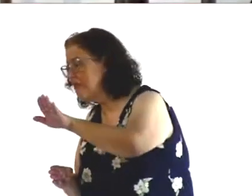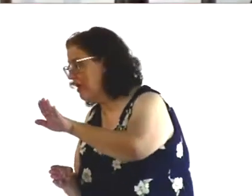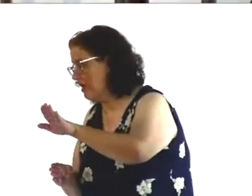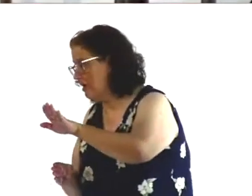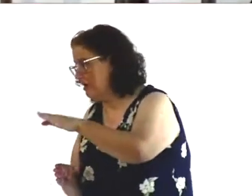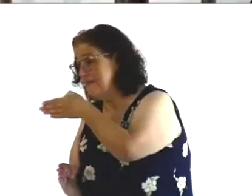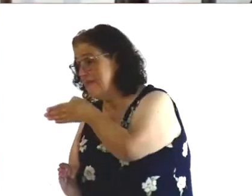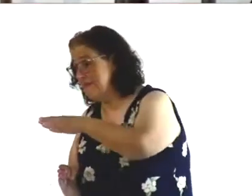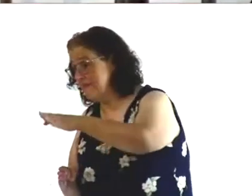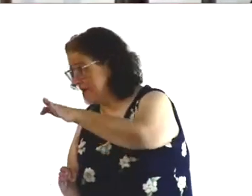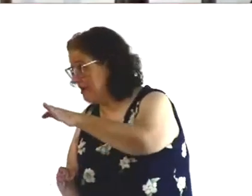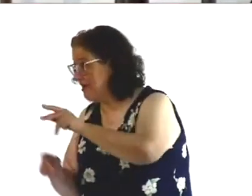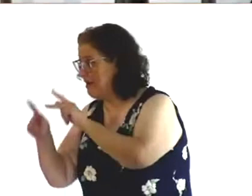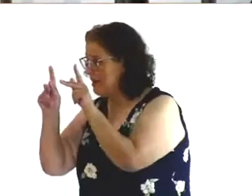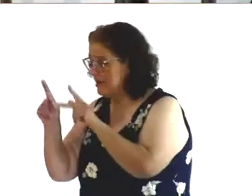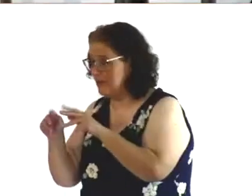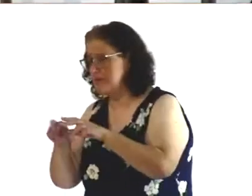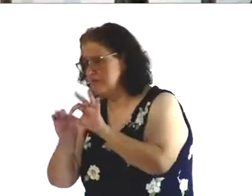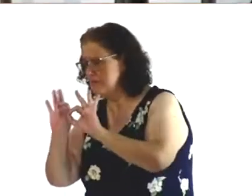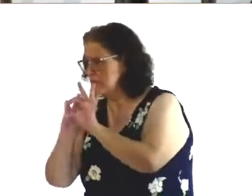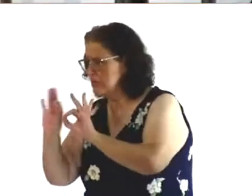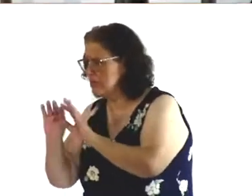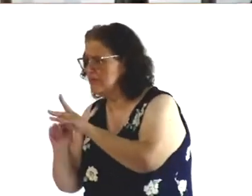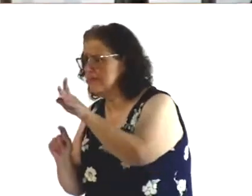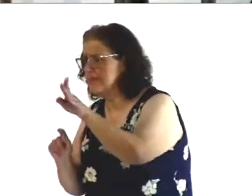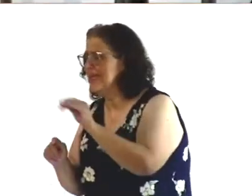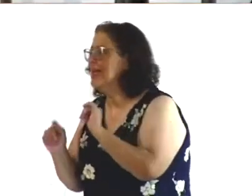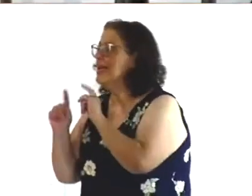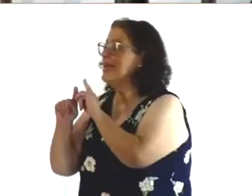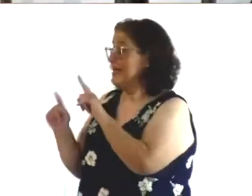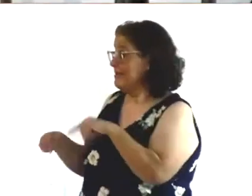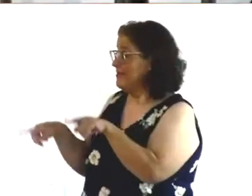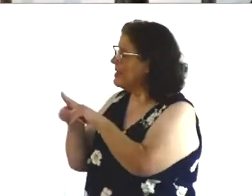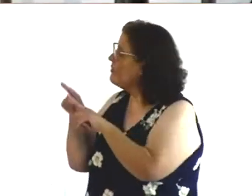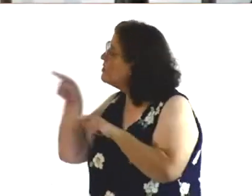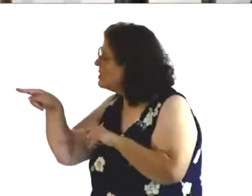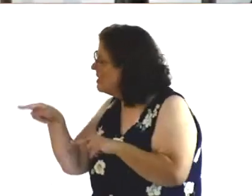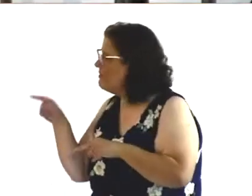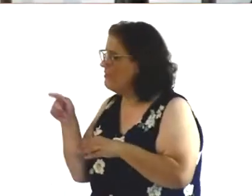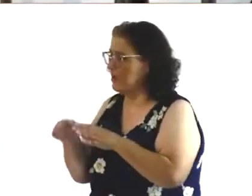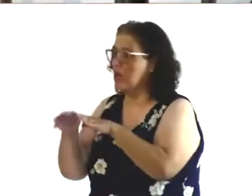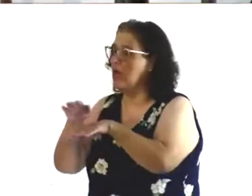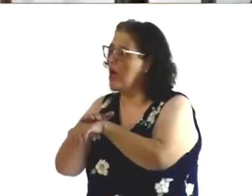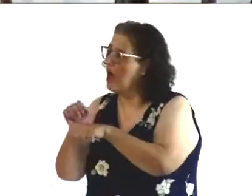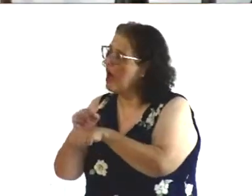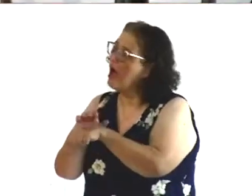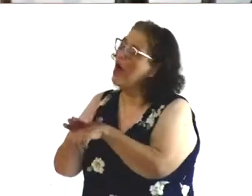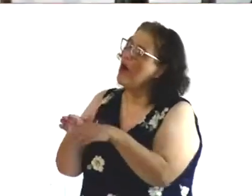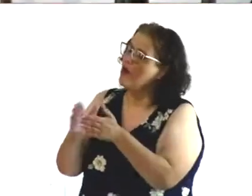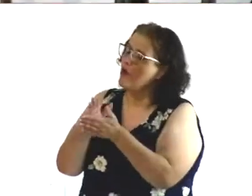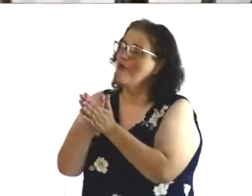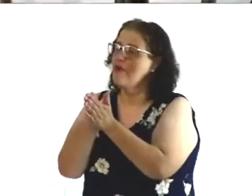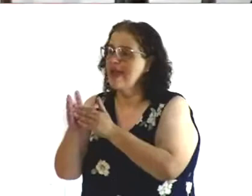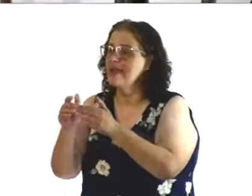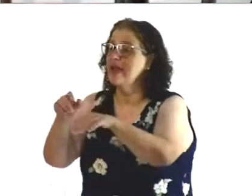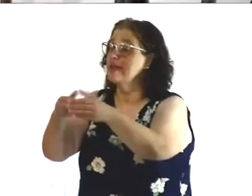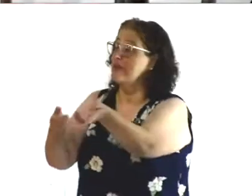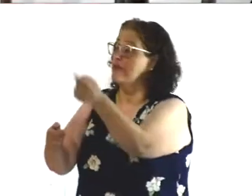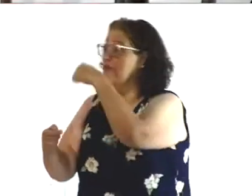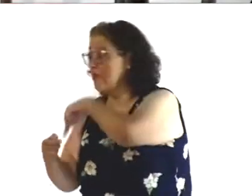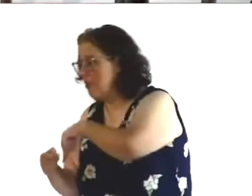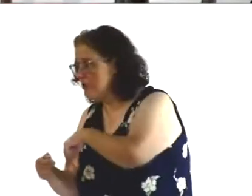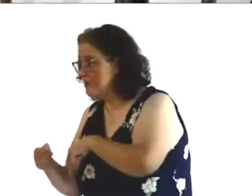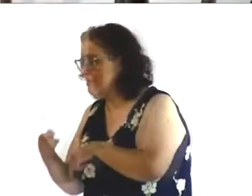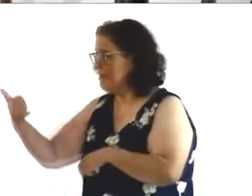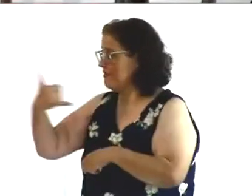ide informar-vos cuidadosamente a respeito do menino, e quando o tiverdes encontrado,